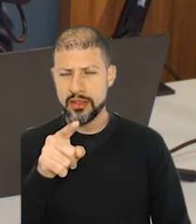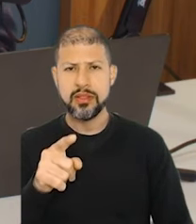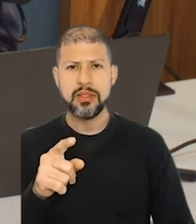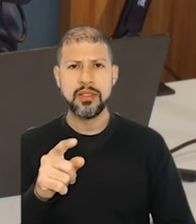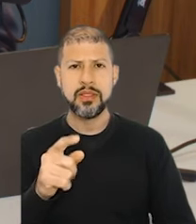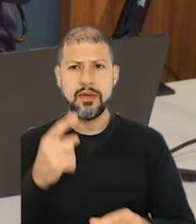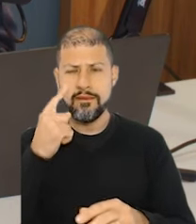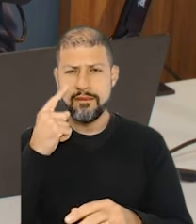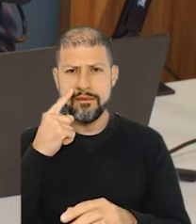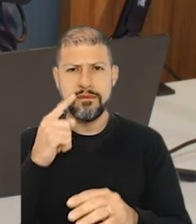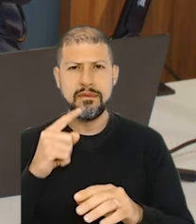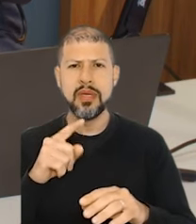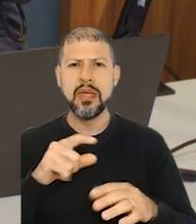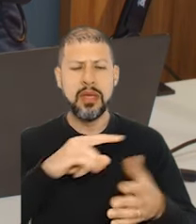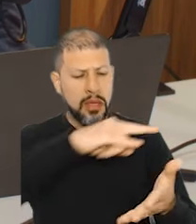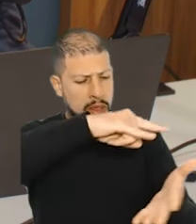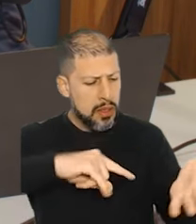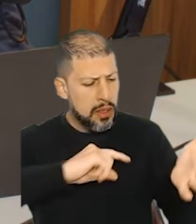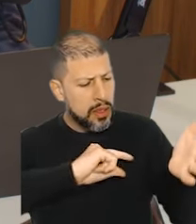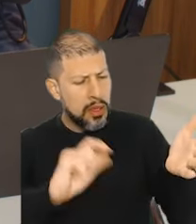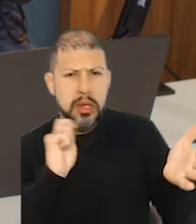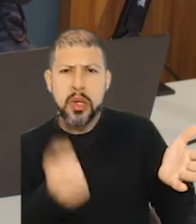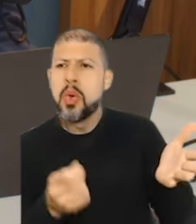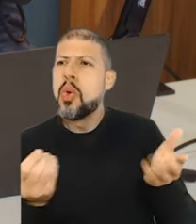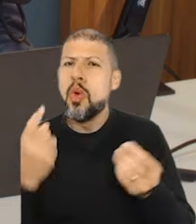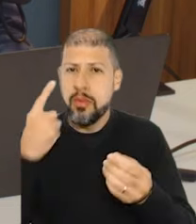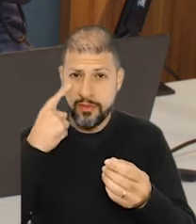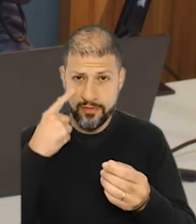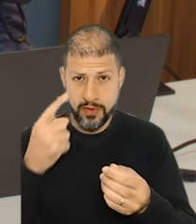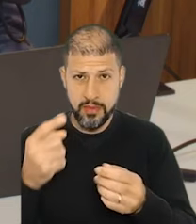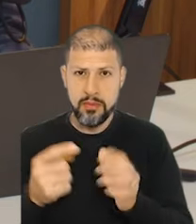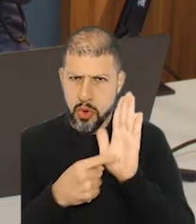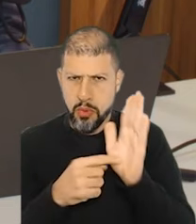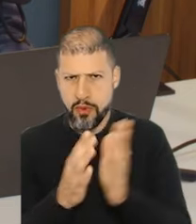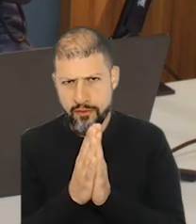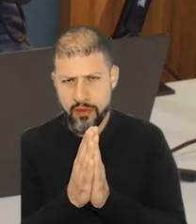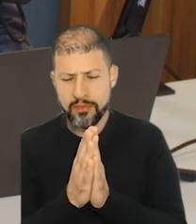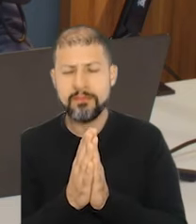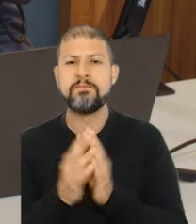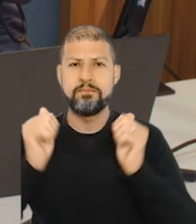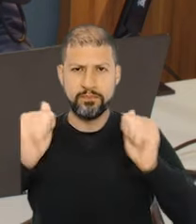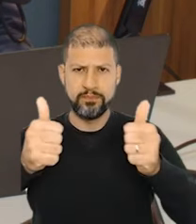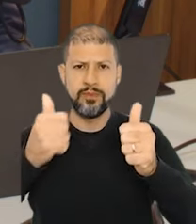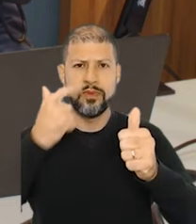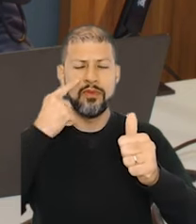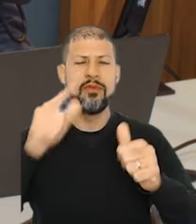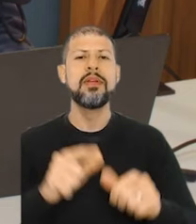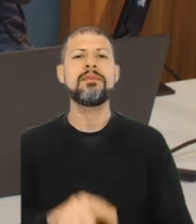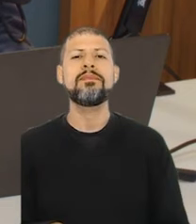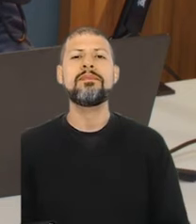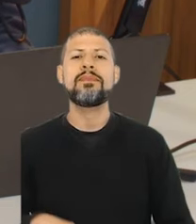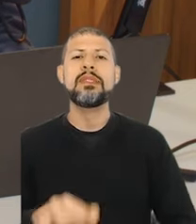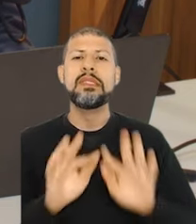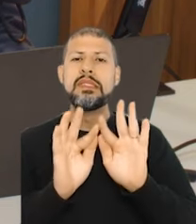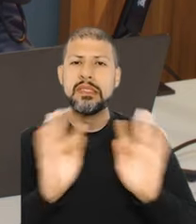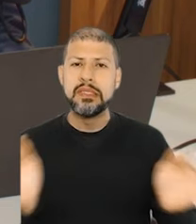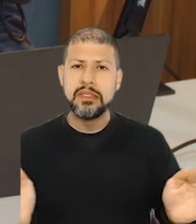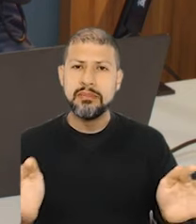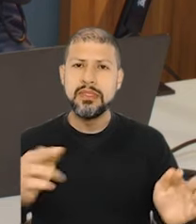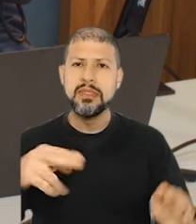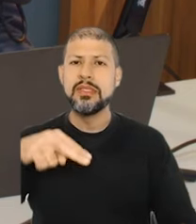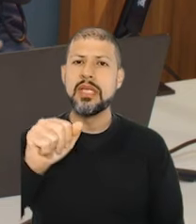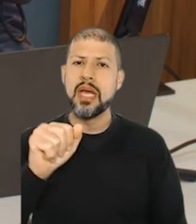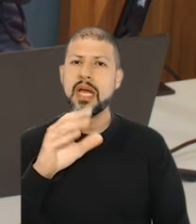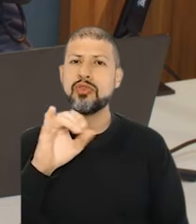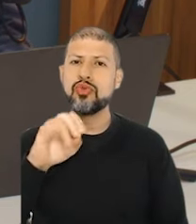boletos como é que é isso você pode mostrar pra gente posso claro vamos lá então Simples Nacional E aí nesse caso eu eu